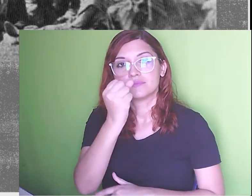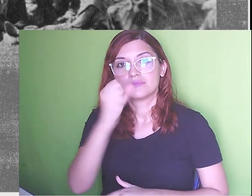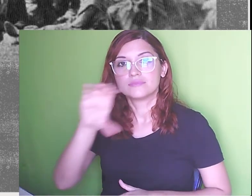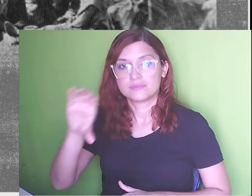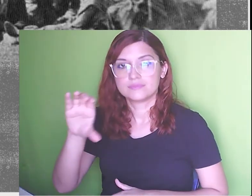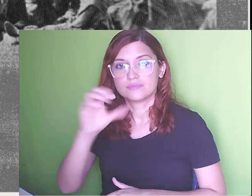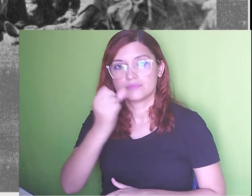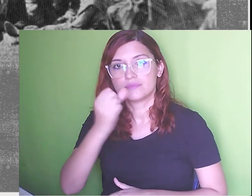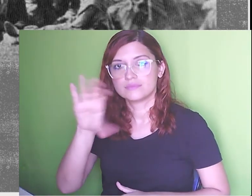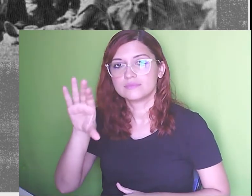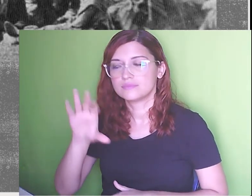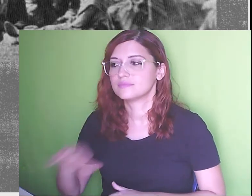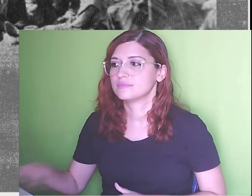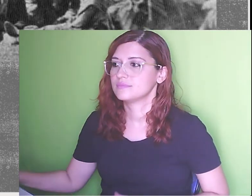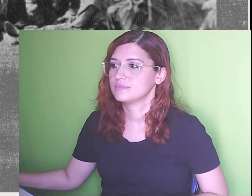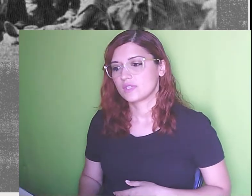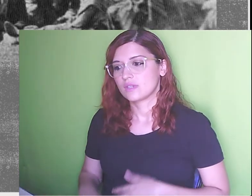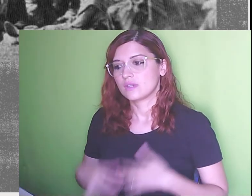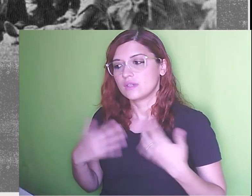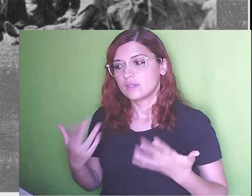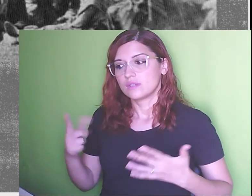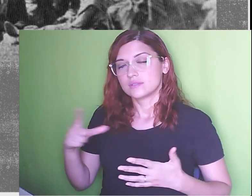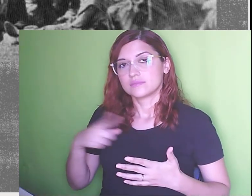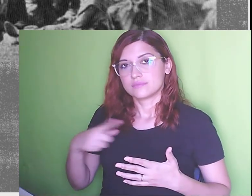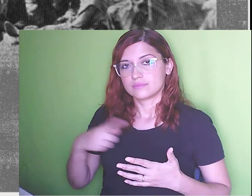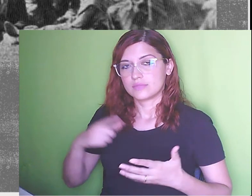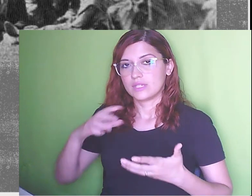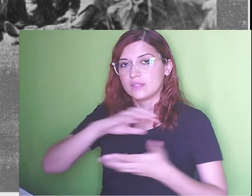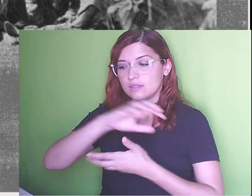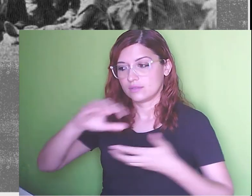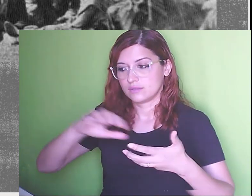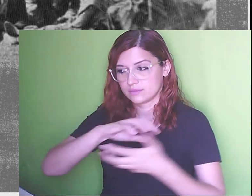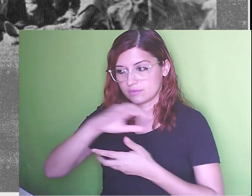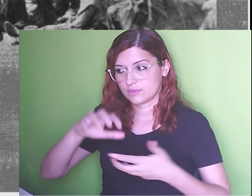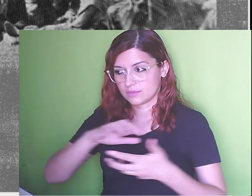Em destaque em Santa Catarina.